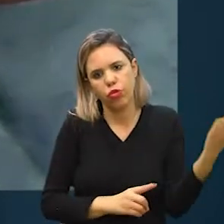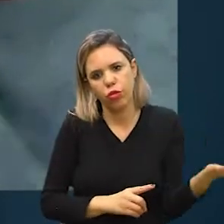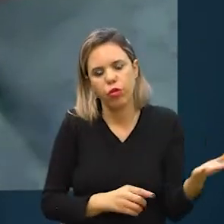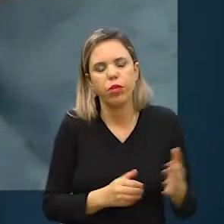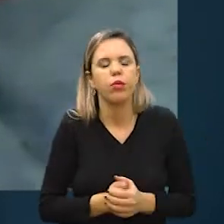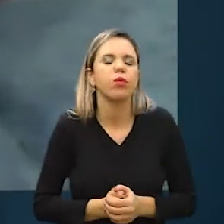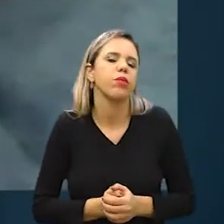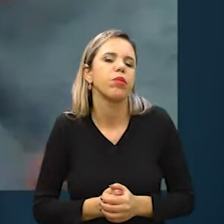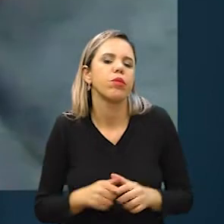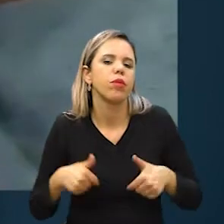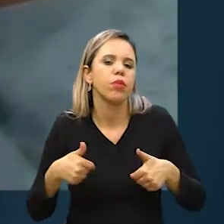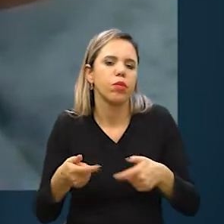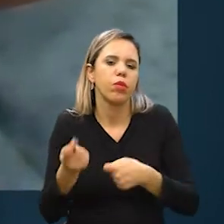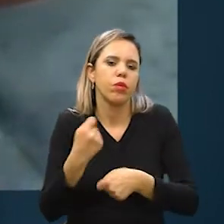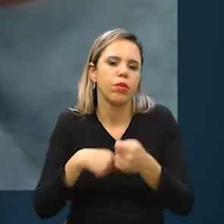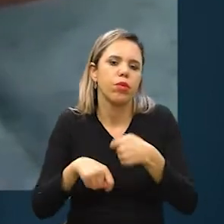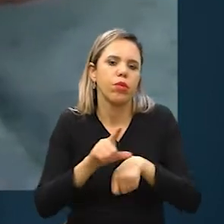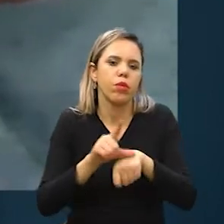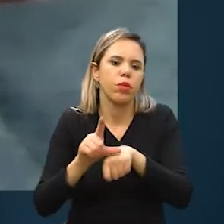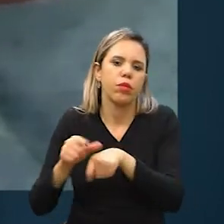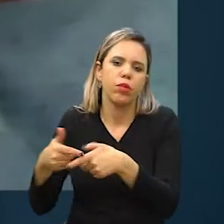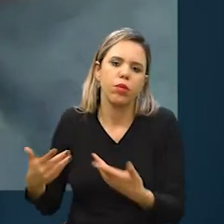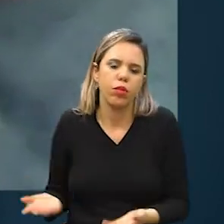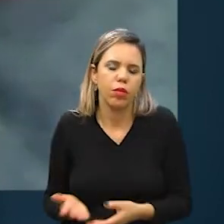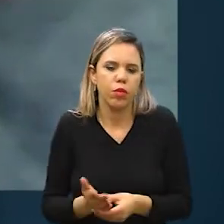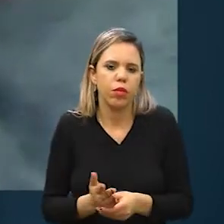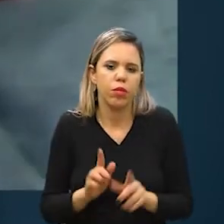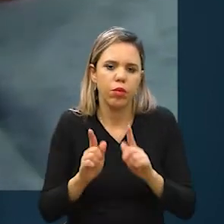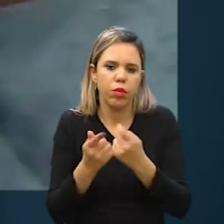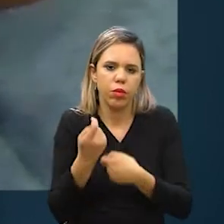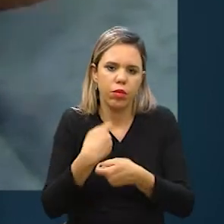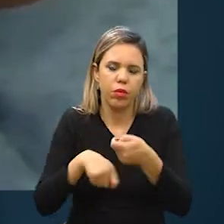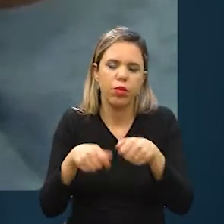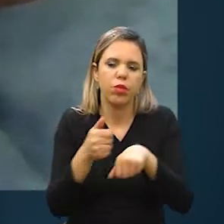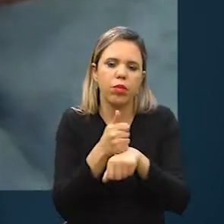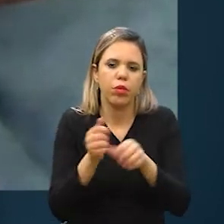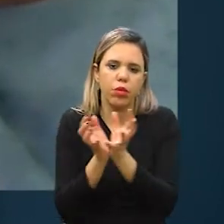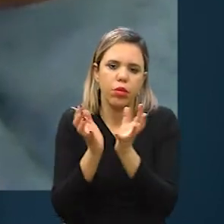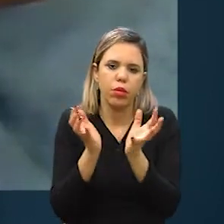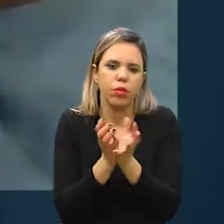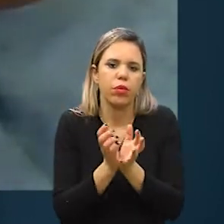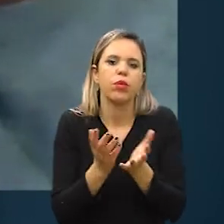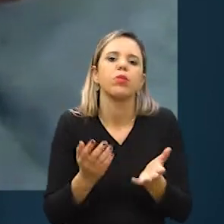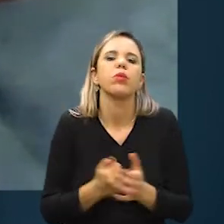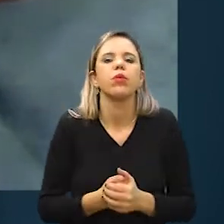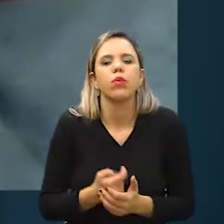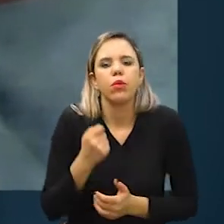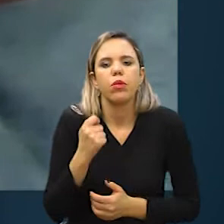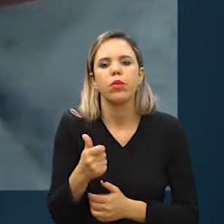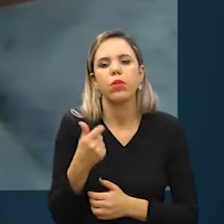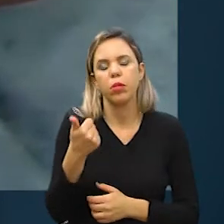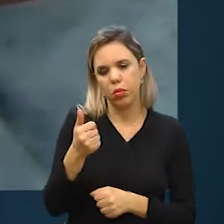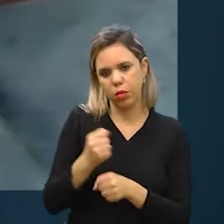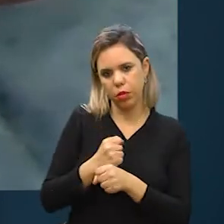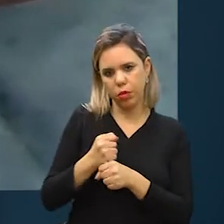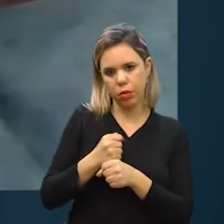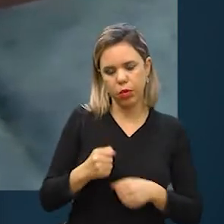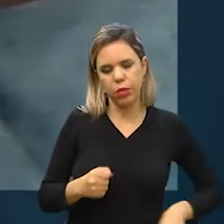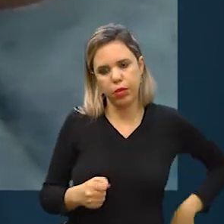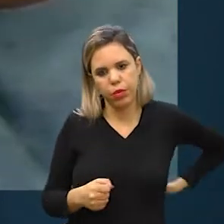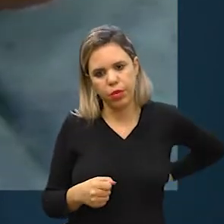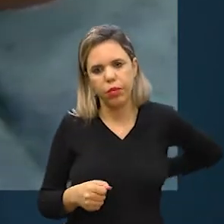cliente, com ações comerciais, com gestão de equipe. Foram quase 11